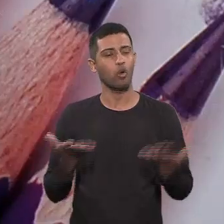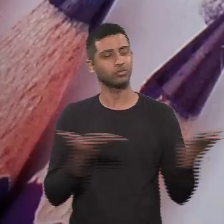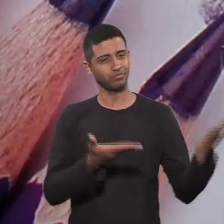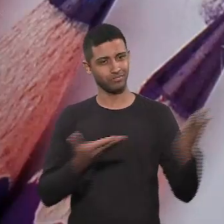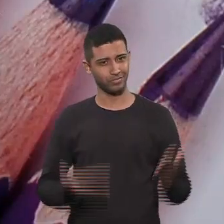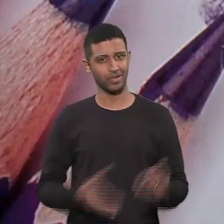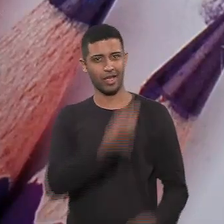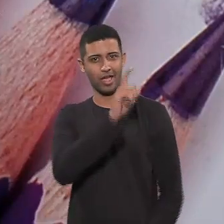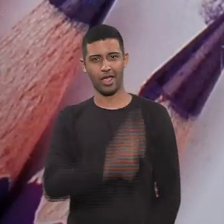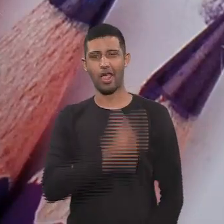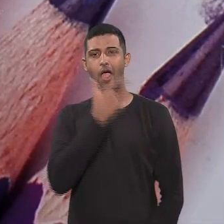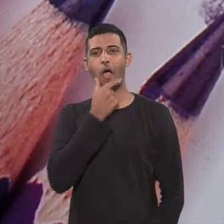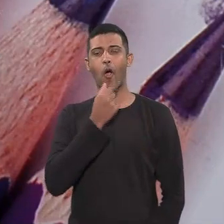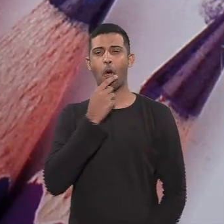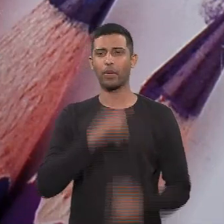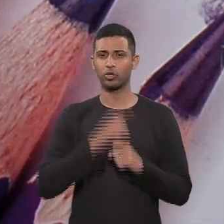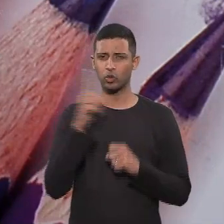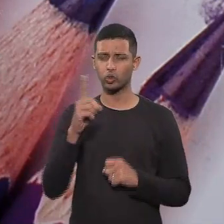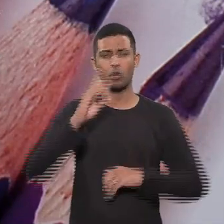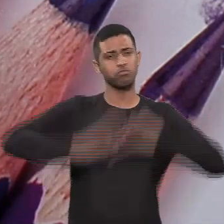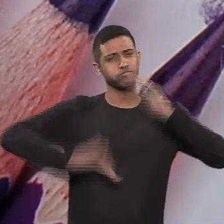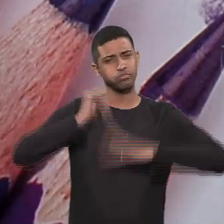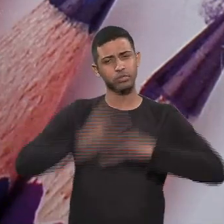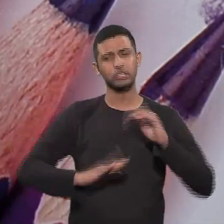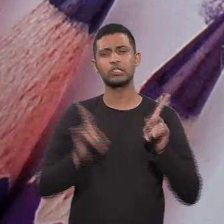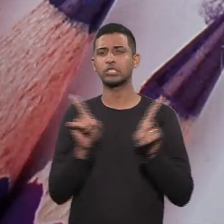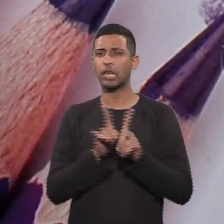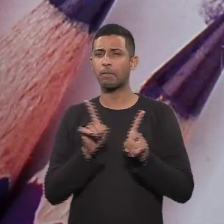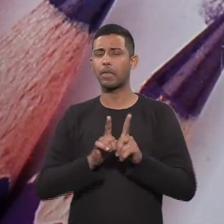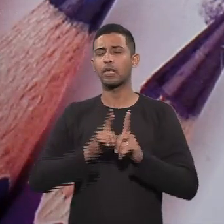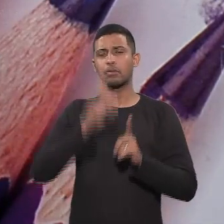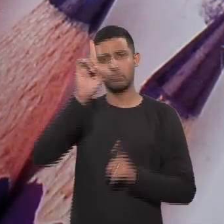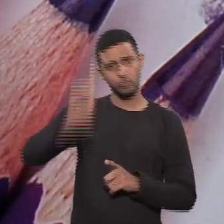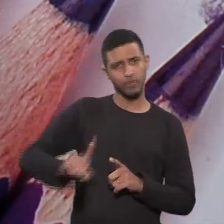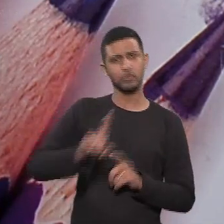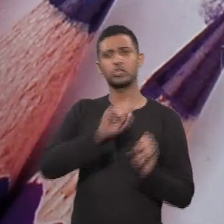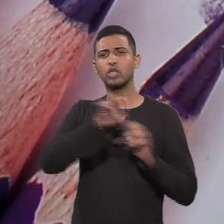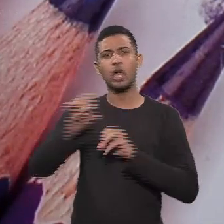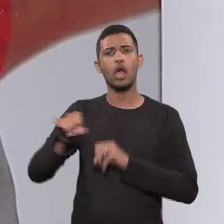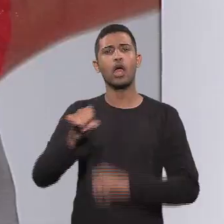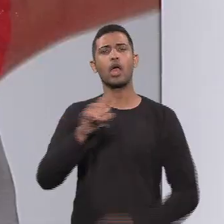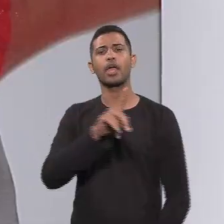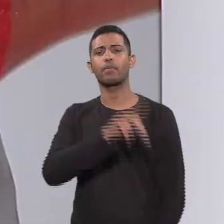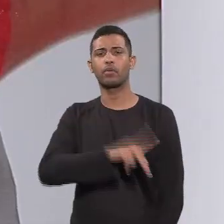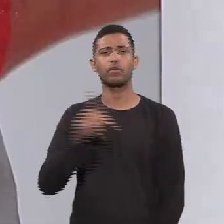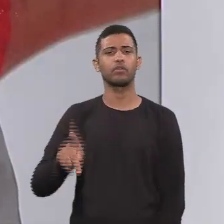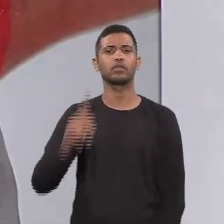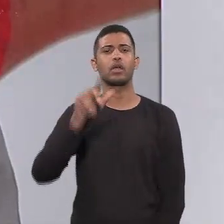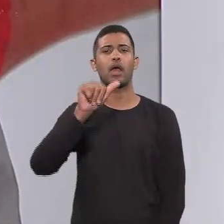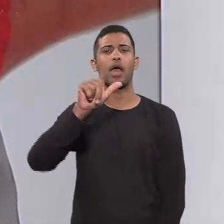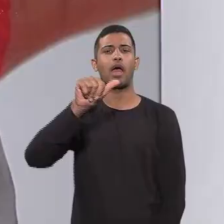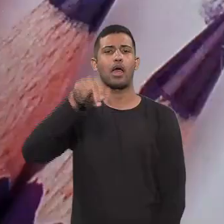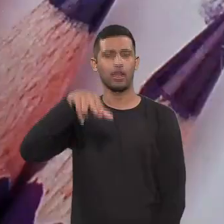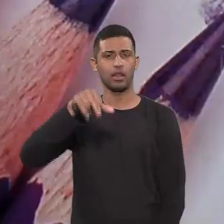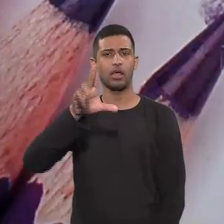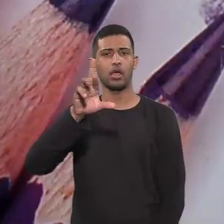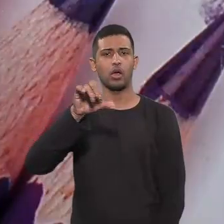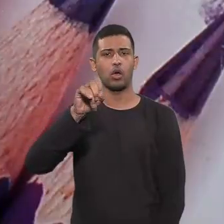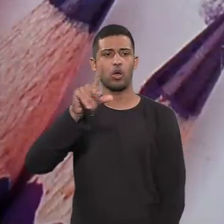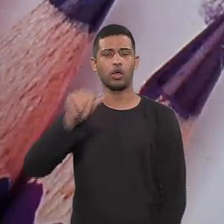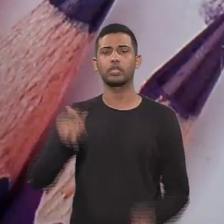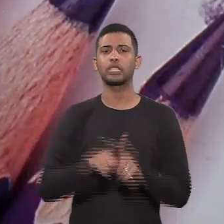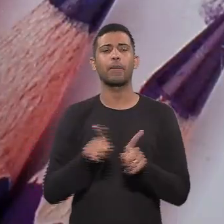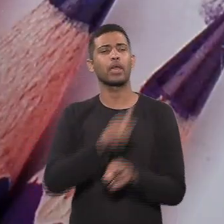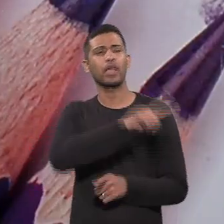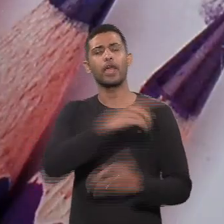Meus convidados são o doutor em educação, especialista em educação especial, professor Alan Rocha Damasceno, a